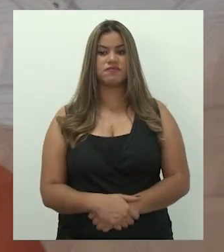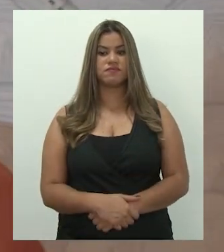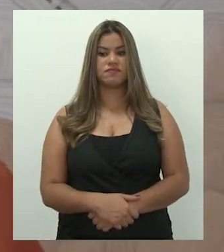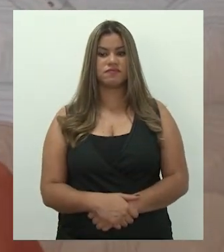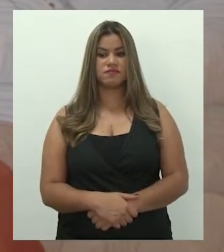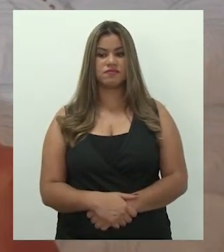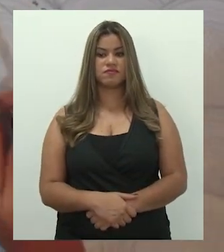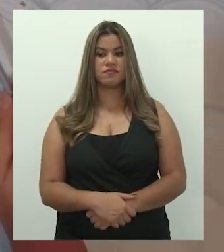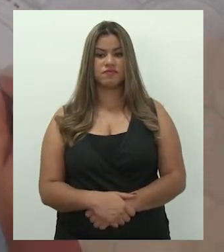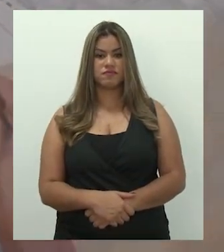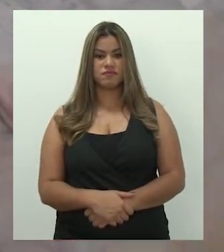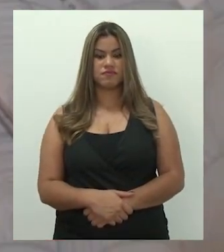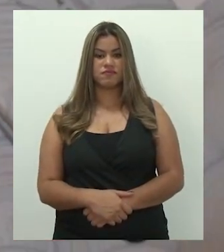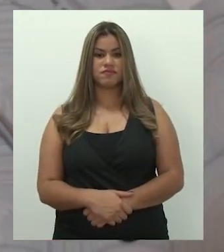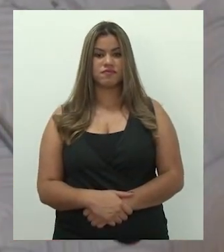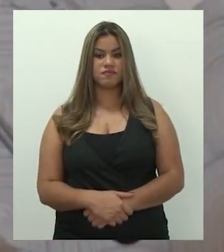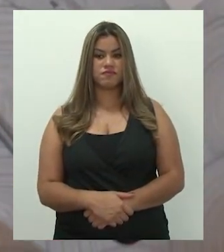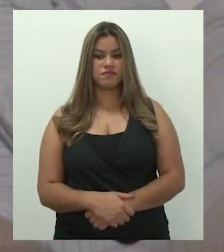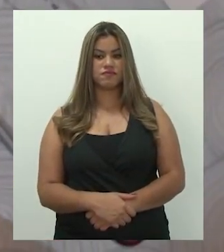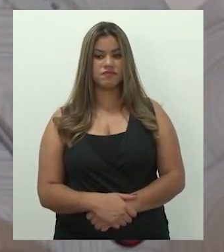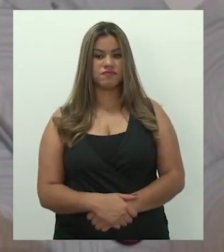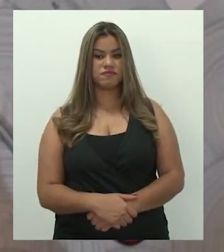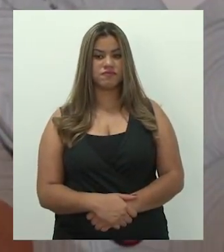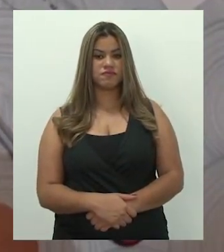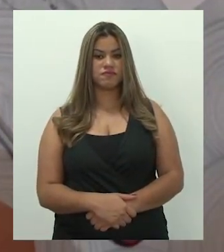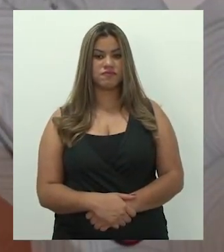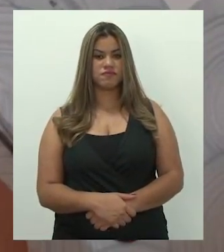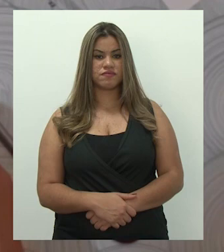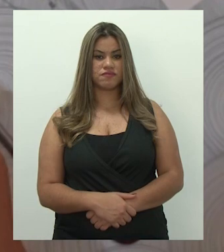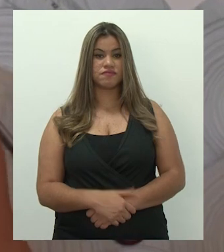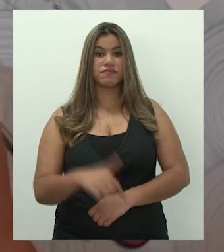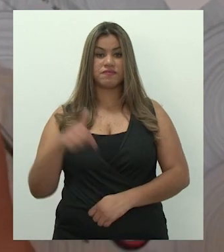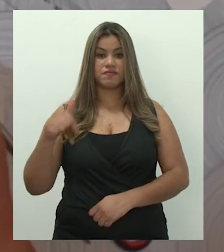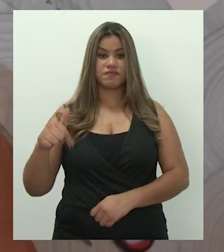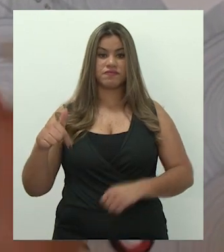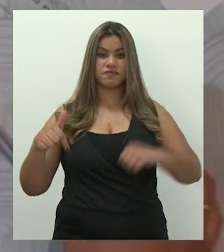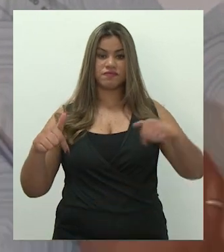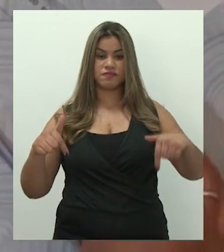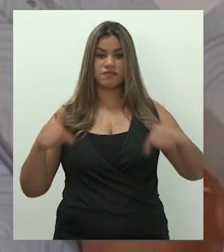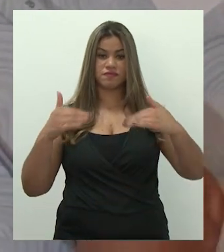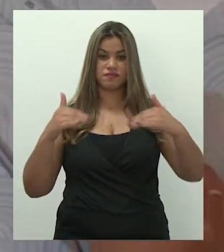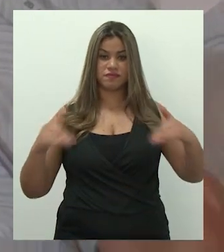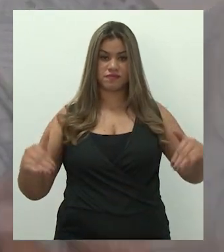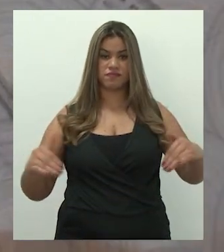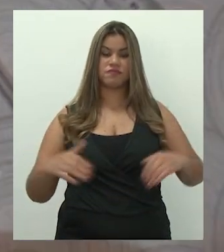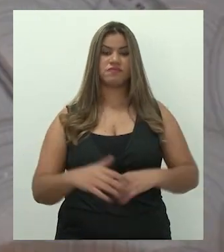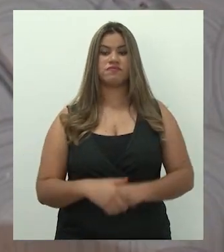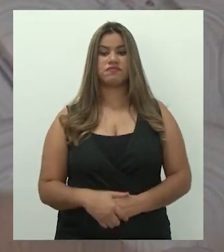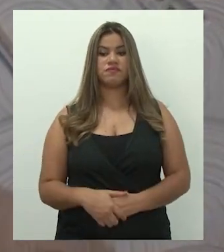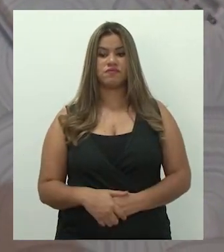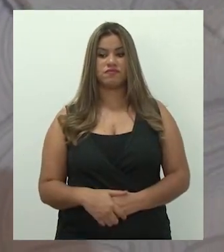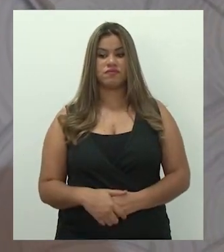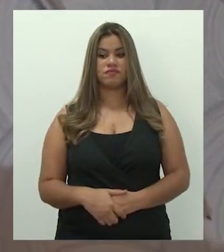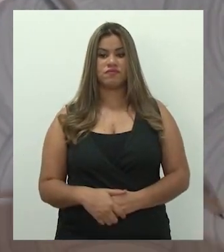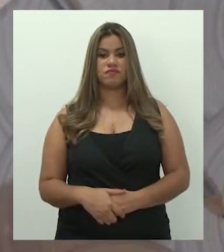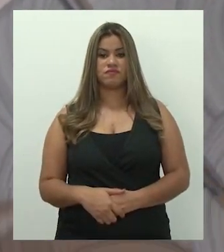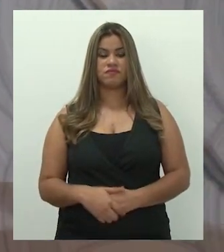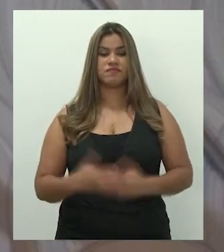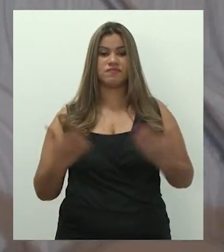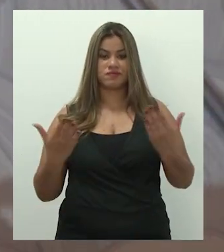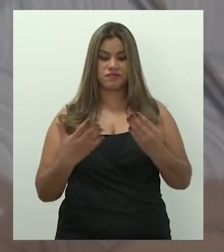Vai ter um retângulo com 7,5 centímetros de altura. Você vai recortar as